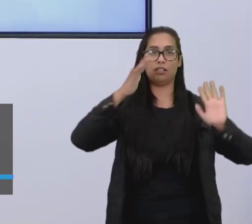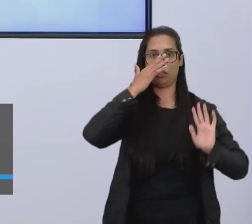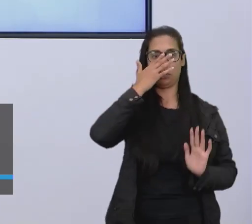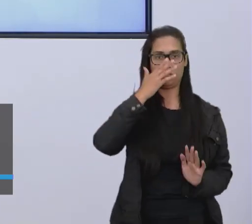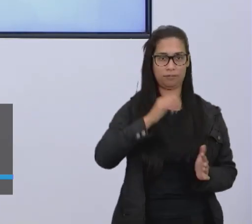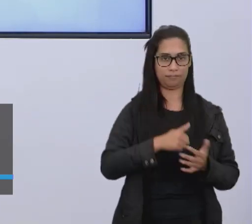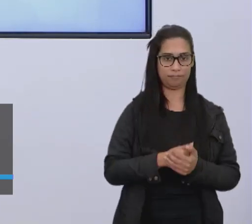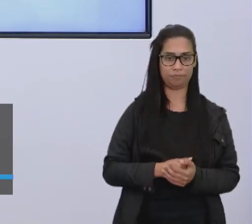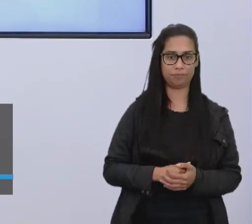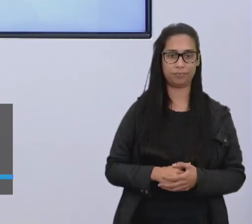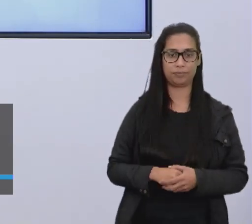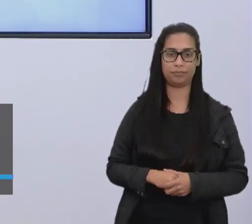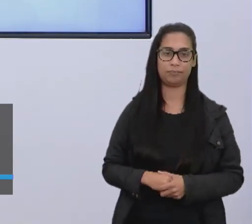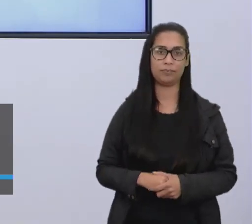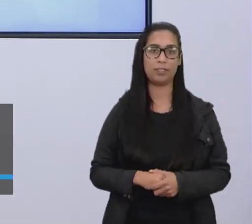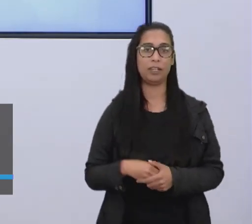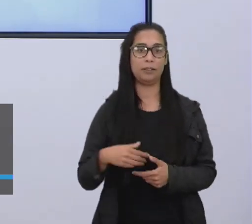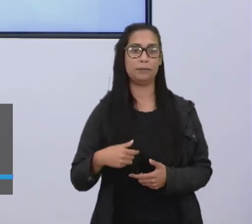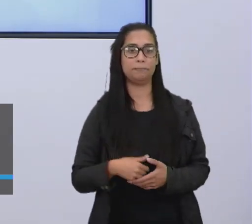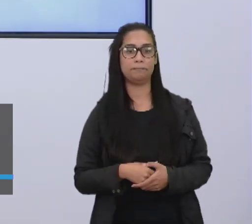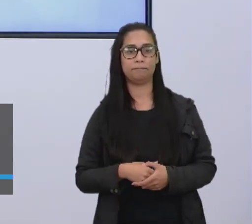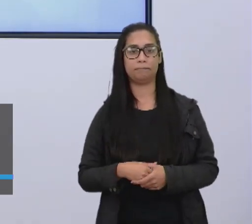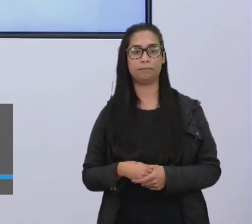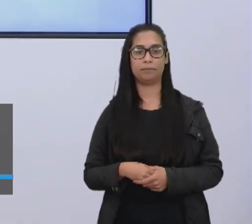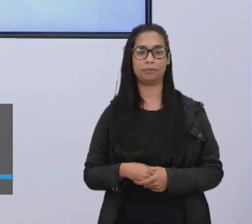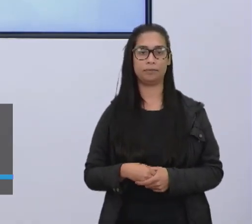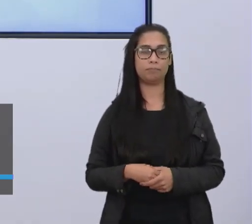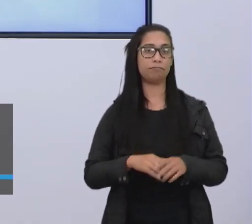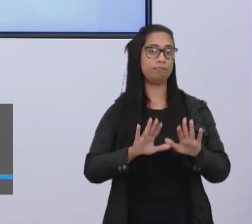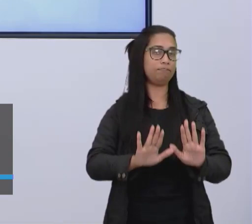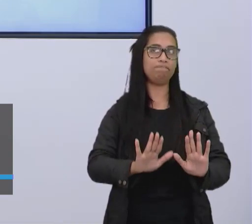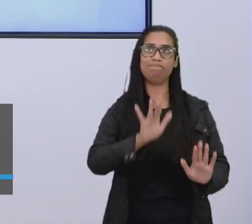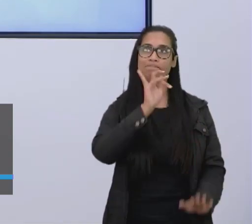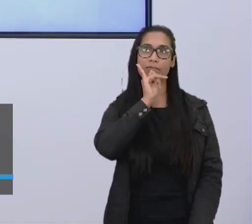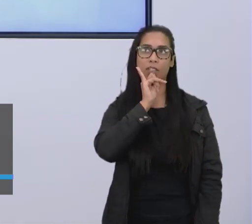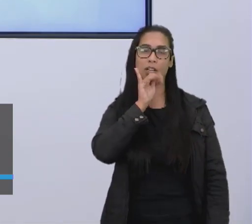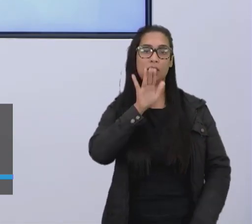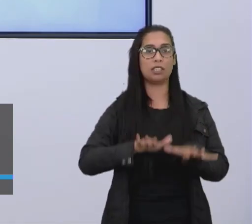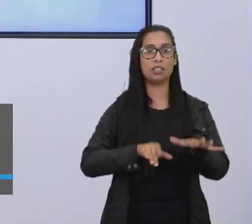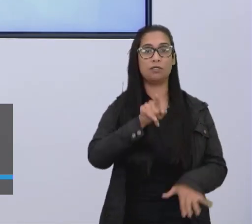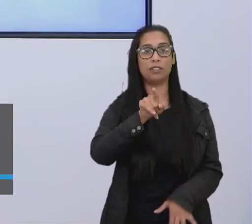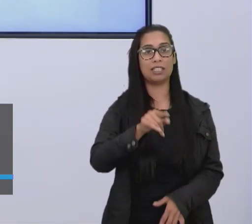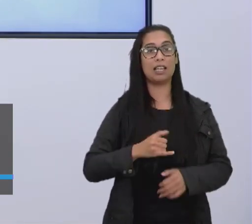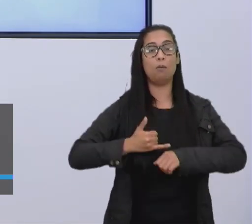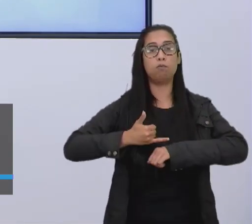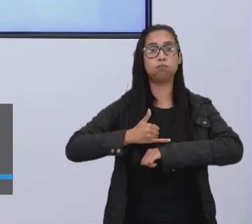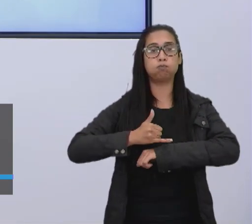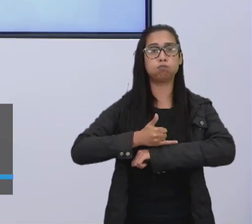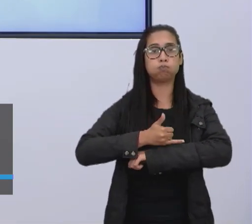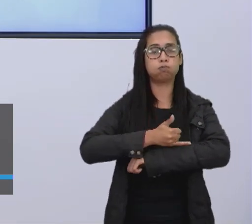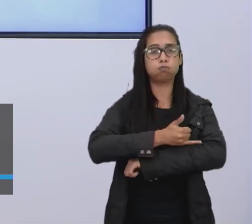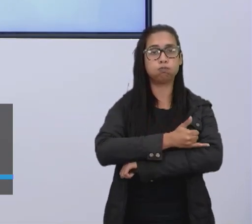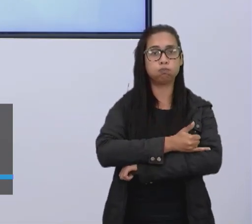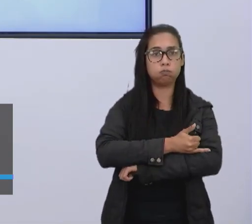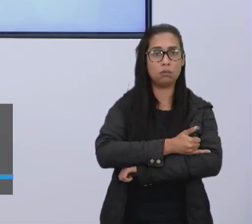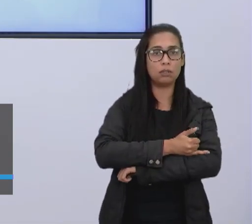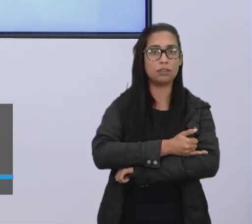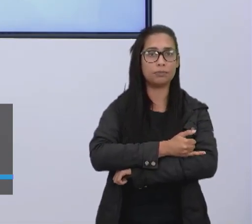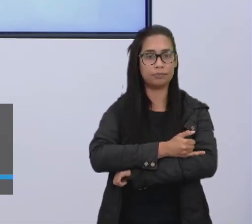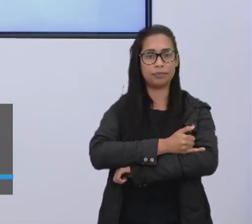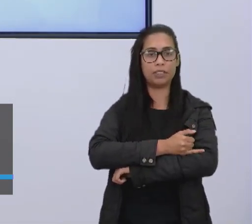meu processo. Mas vamos lá. Ou, por exemplo, você é uma pessoa gorda e por causa disso você deve